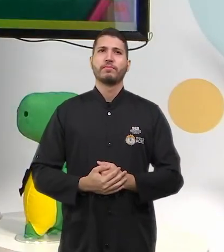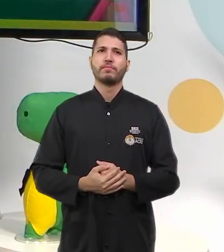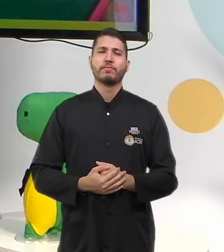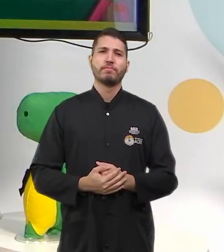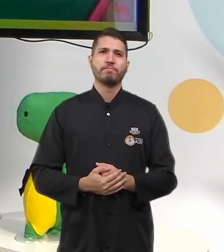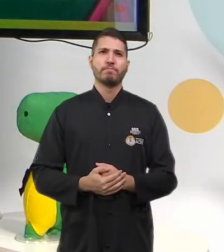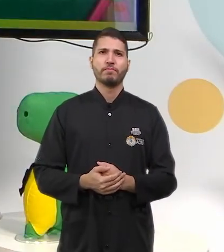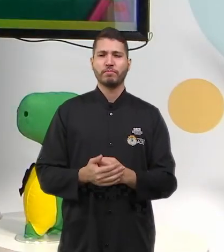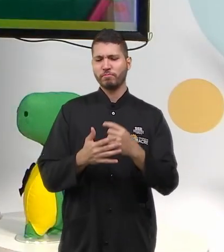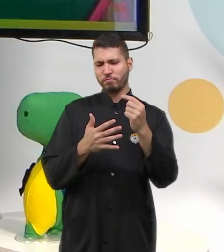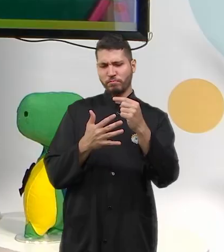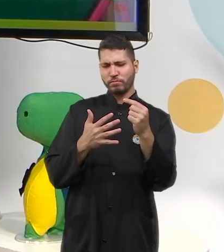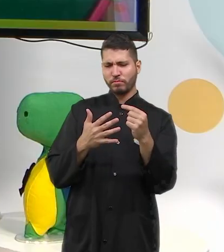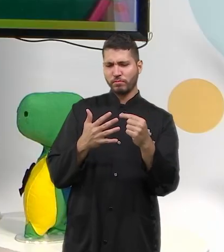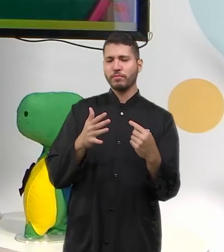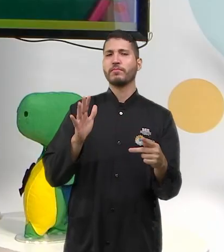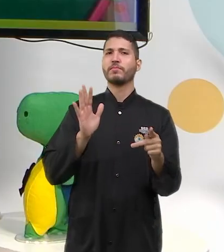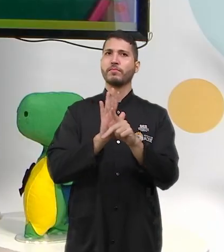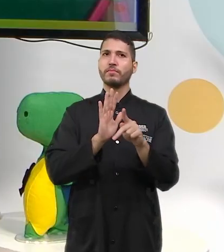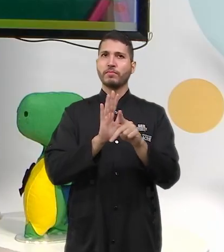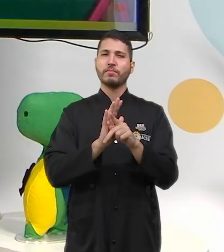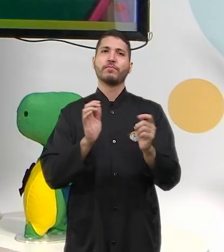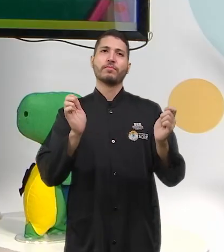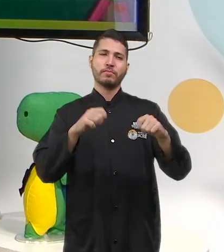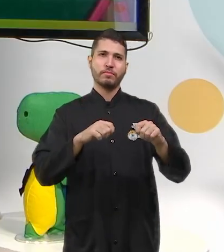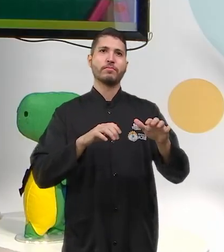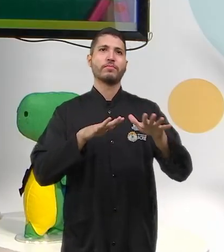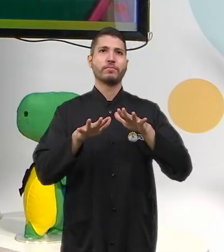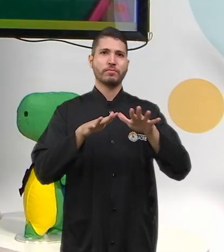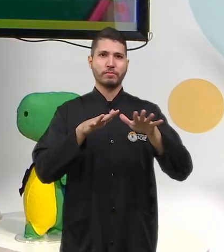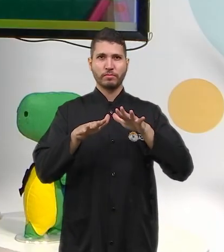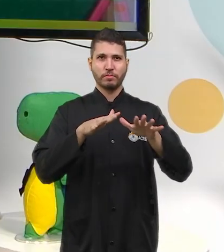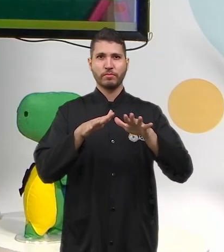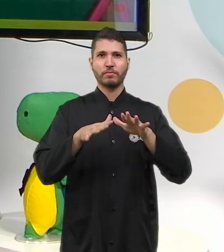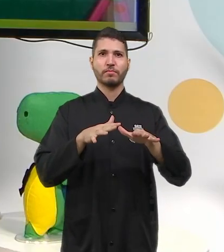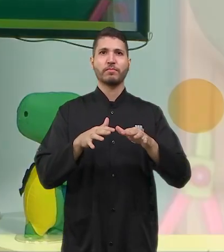de capacidades motoras que permitem relacionar